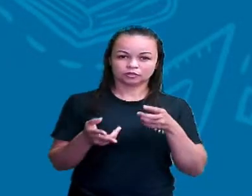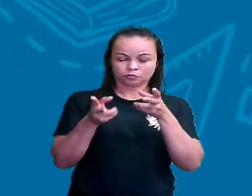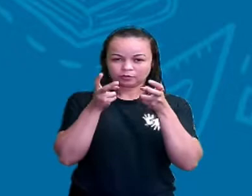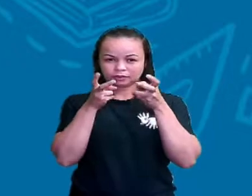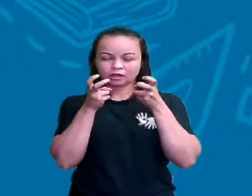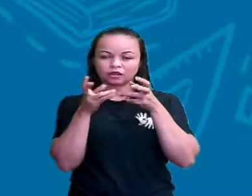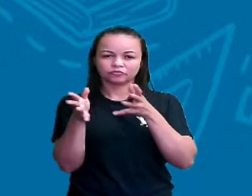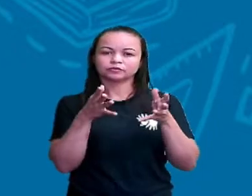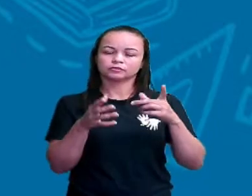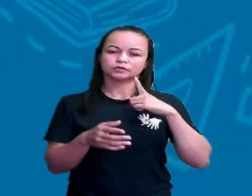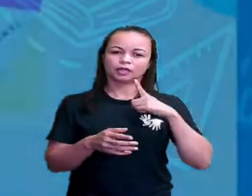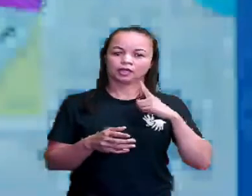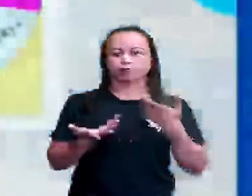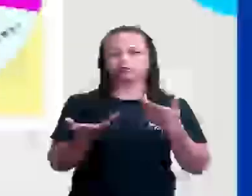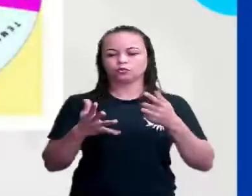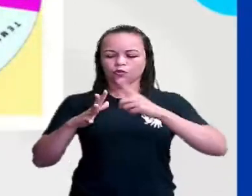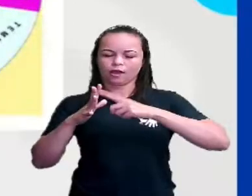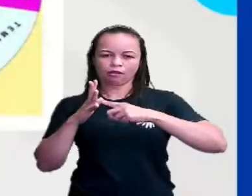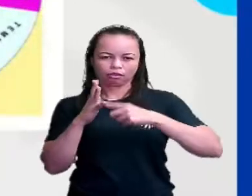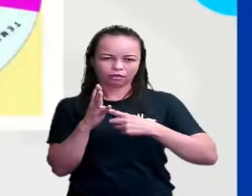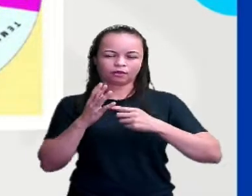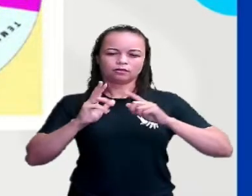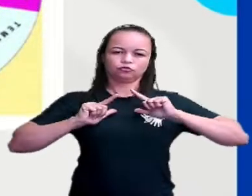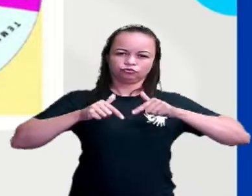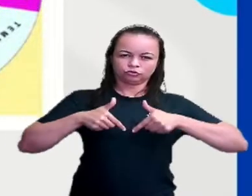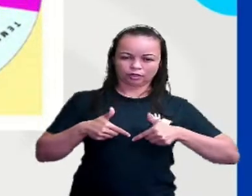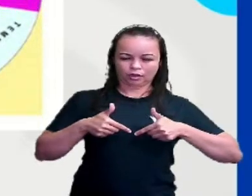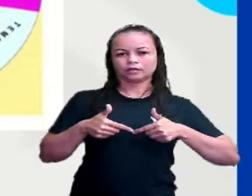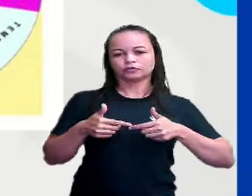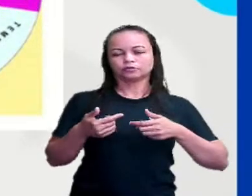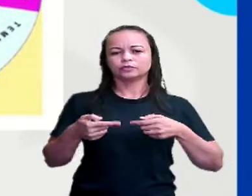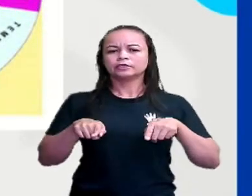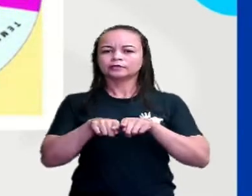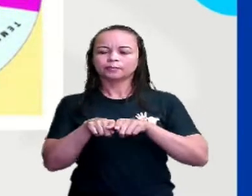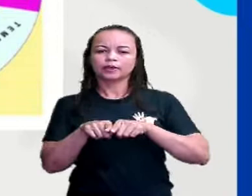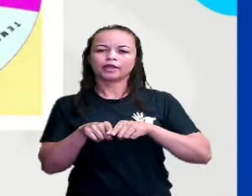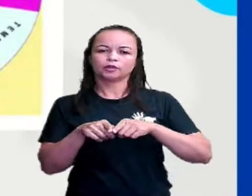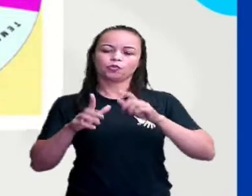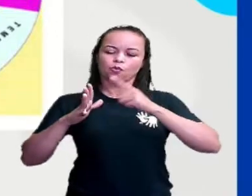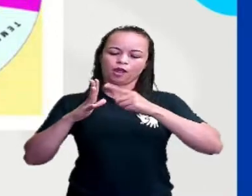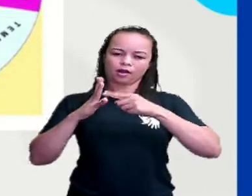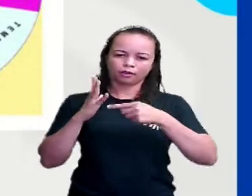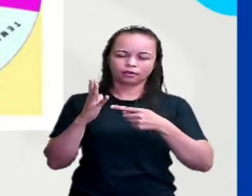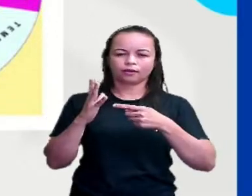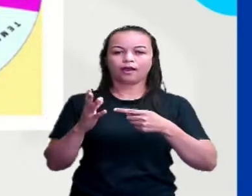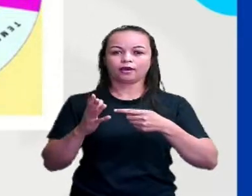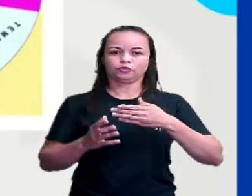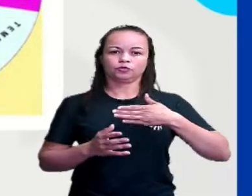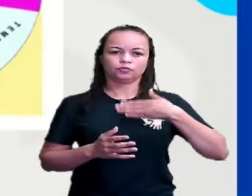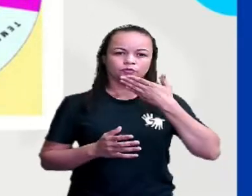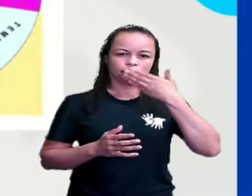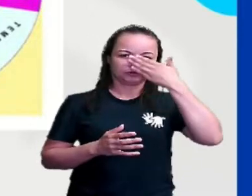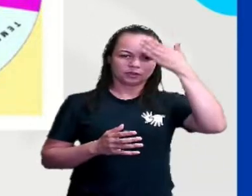tem o calendário judaico, que eu já falei, né? Eu estou mostrando para vocês, o calendário islâmico e o calendário cristão,